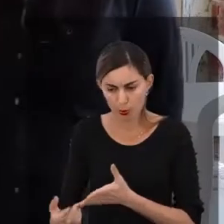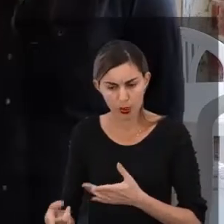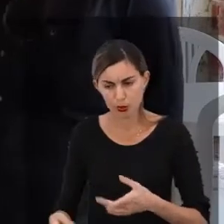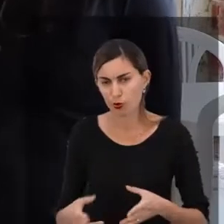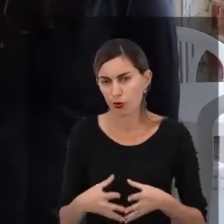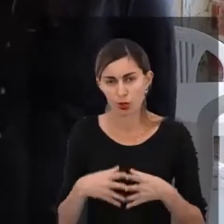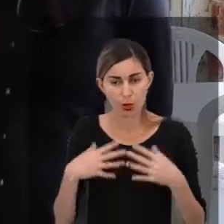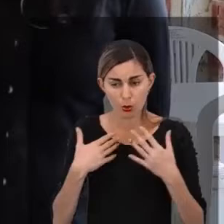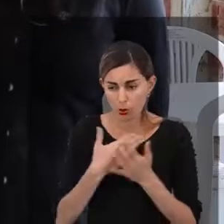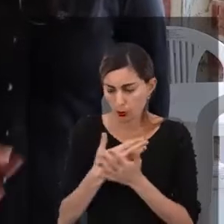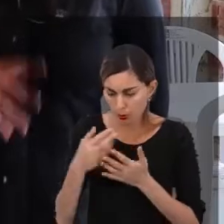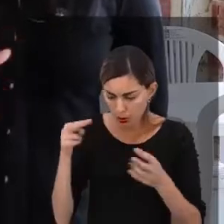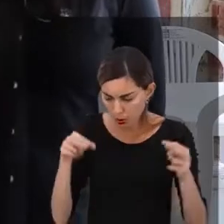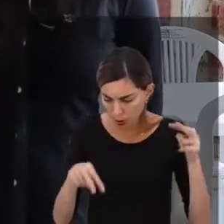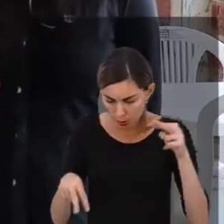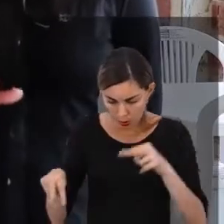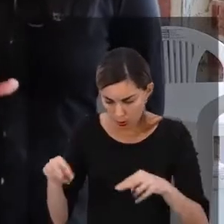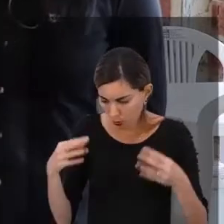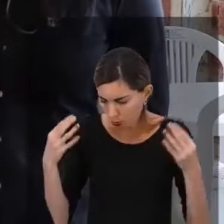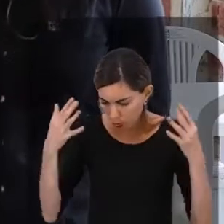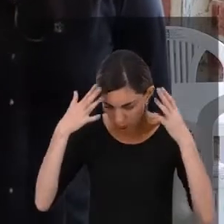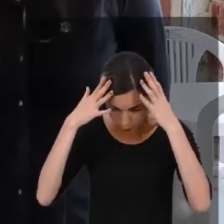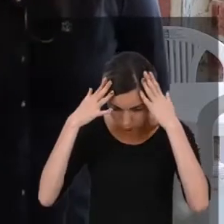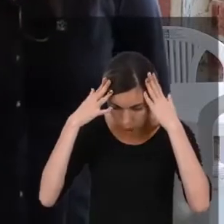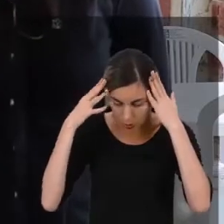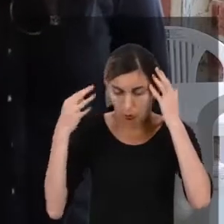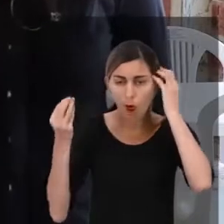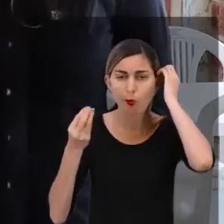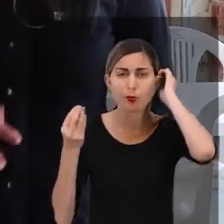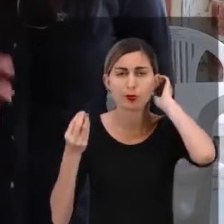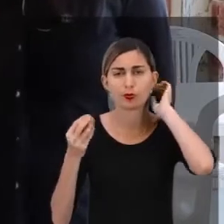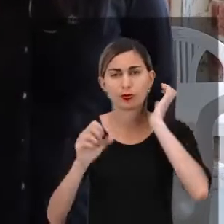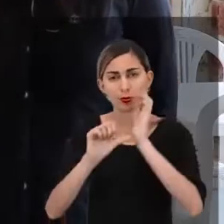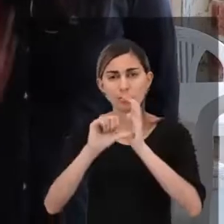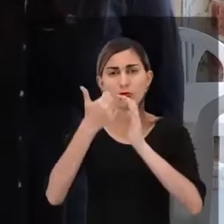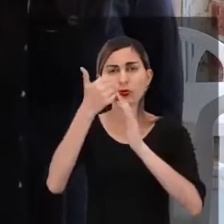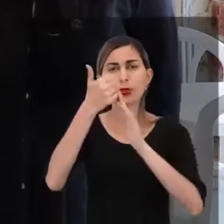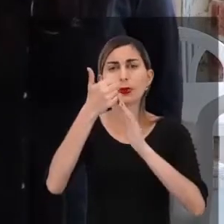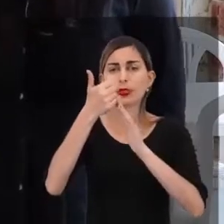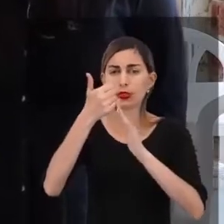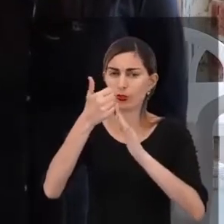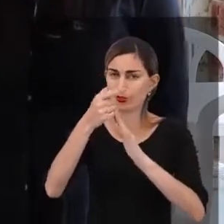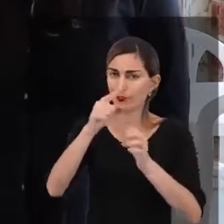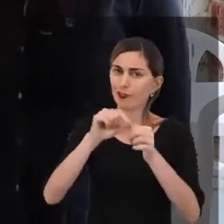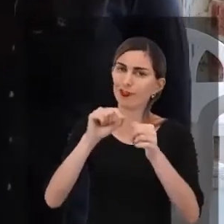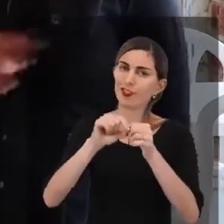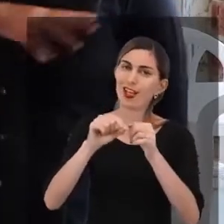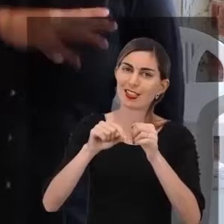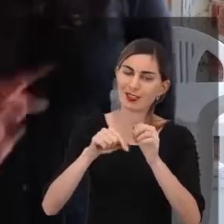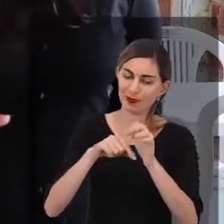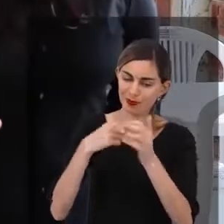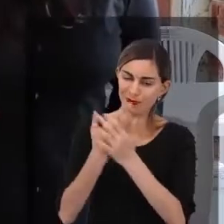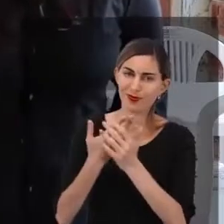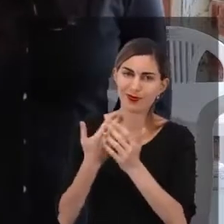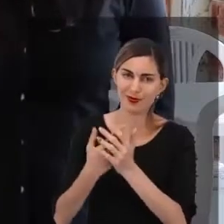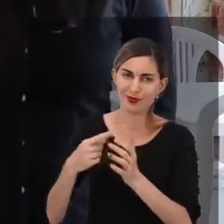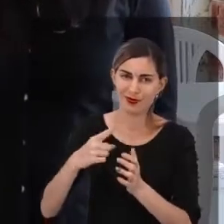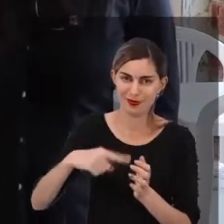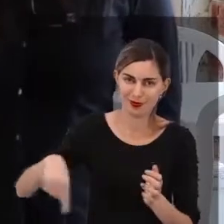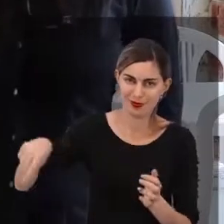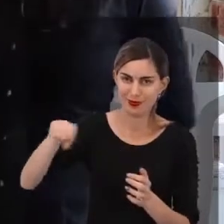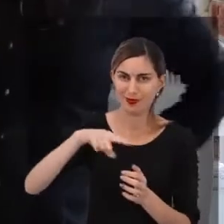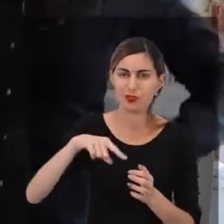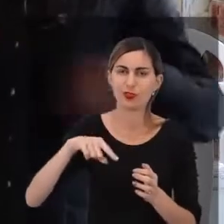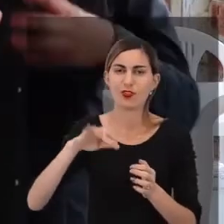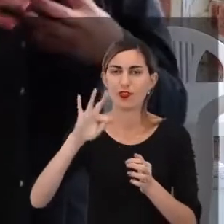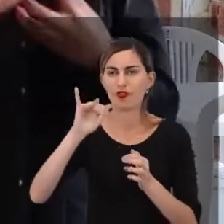essa documentação, eu comecei a olhar e me deparei, nossa. Então, o primeiro passo para vocês é fazer todo o levantamento. Que né? É isso,